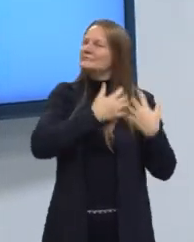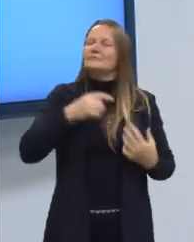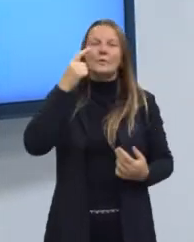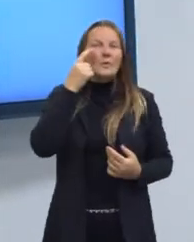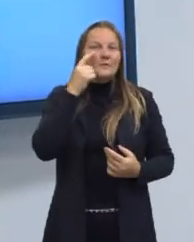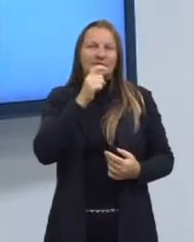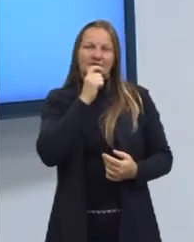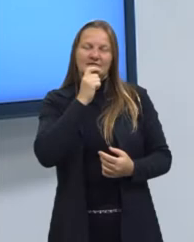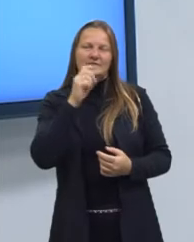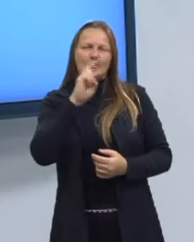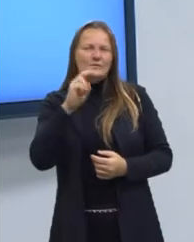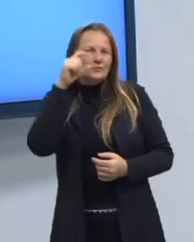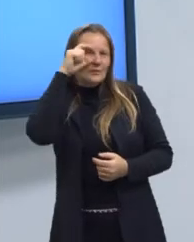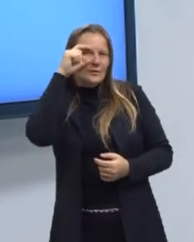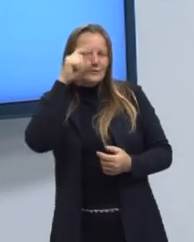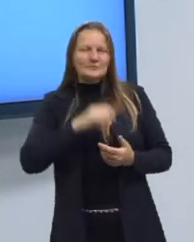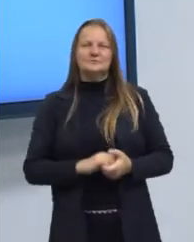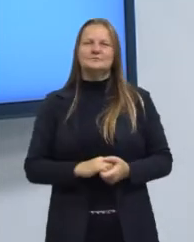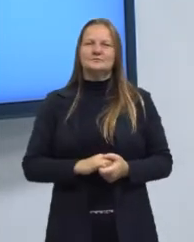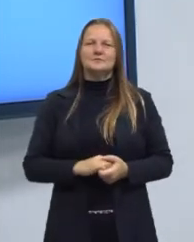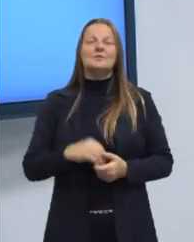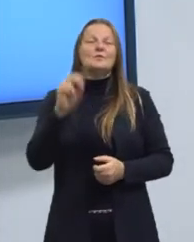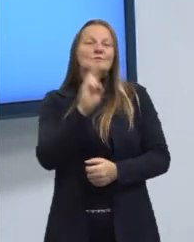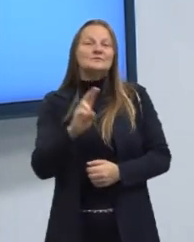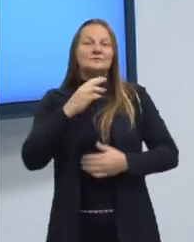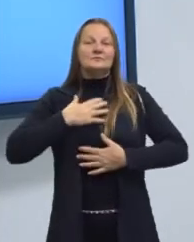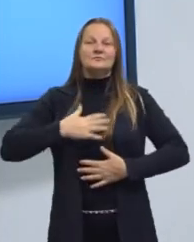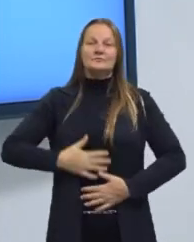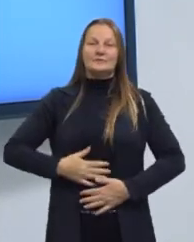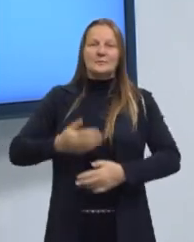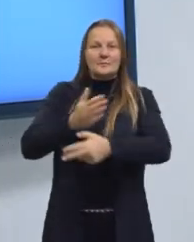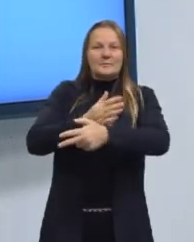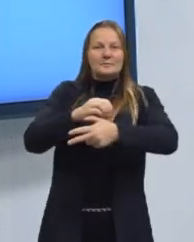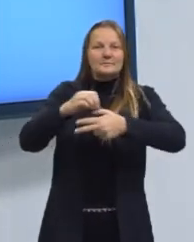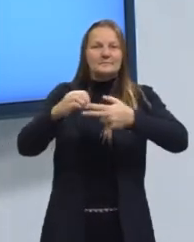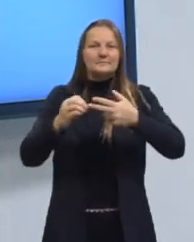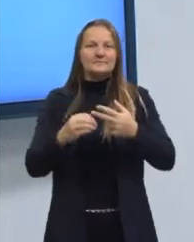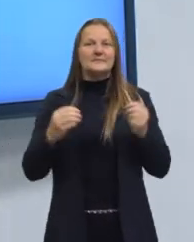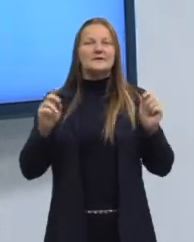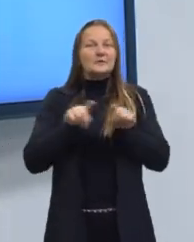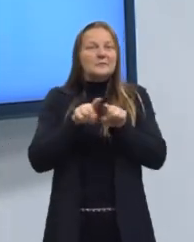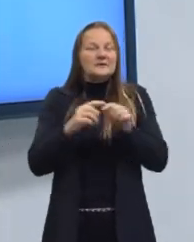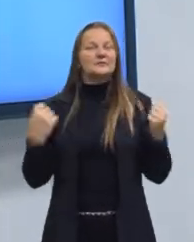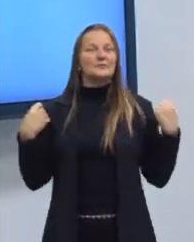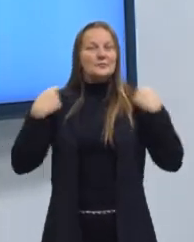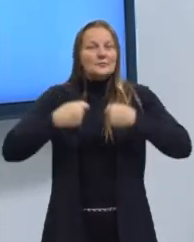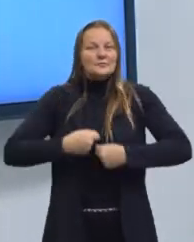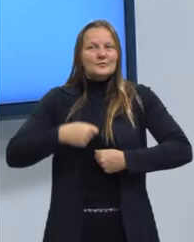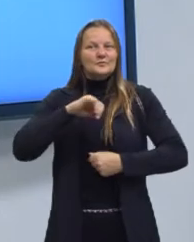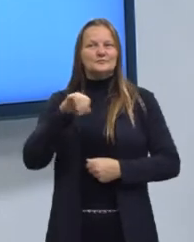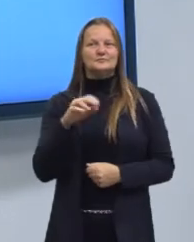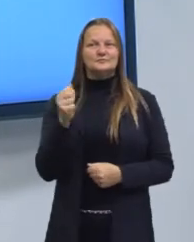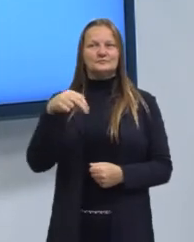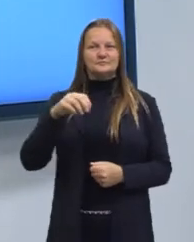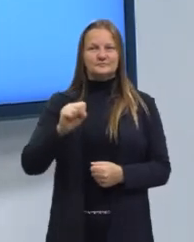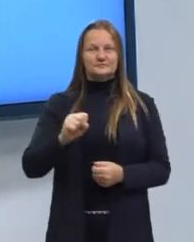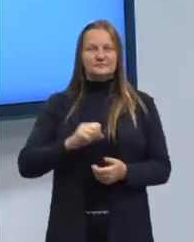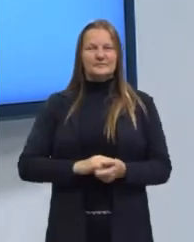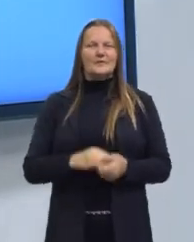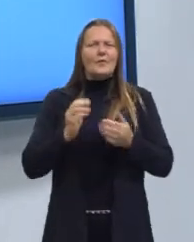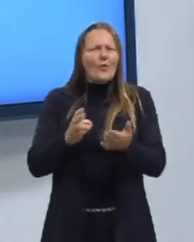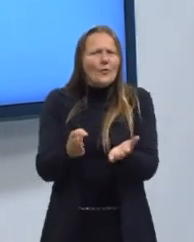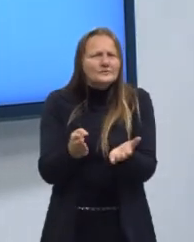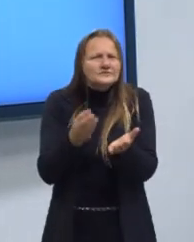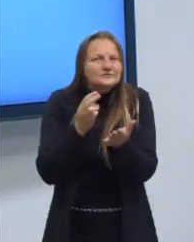uso óculos estou utilizando a camiseta do Pré name também uma camisa jeans Então nós vamos hoje dar